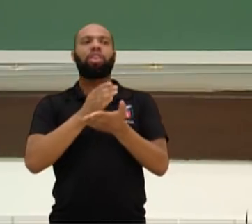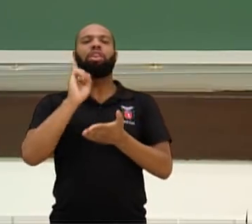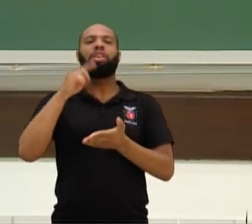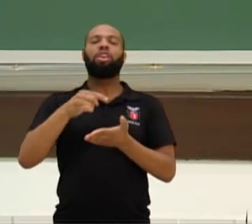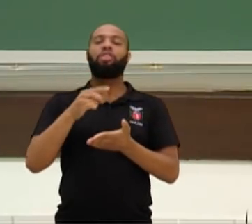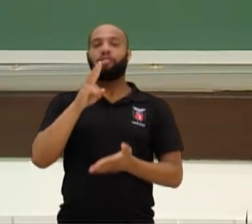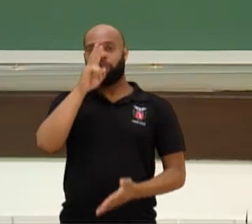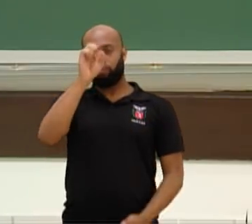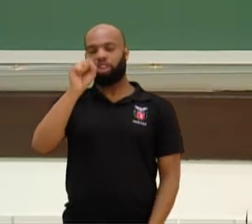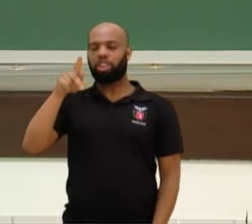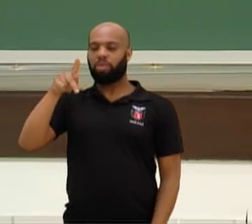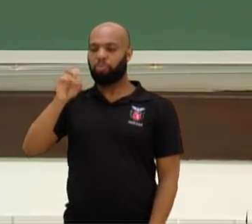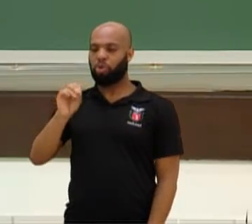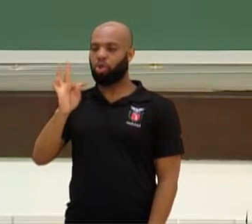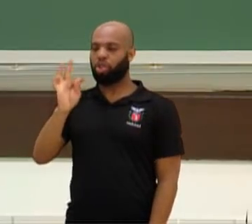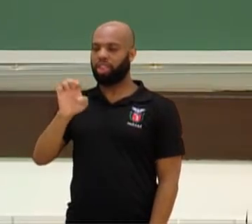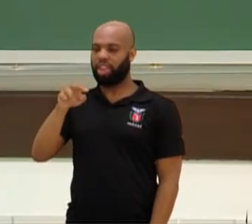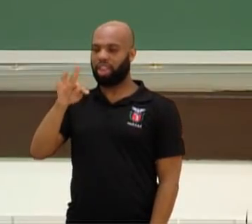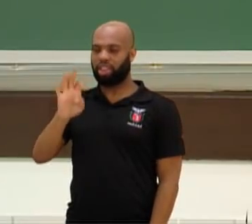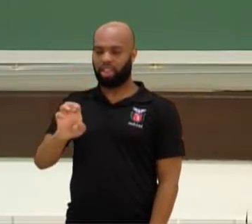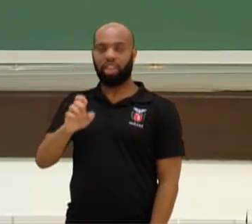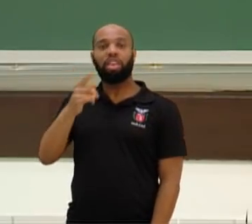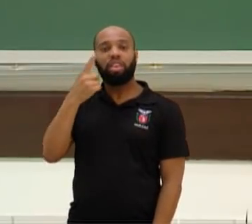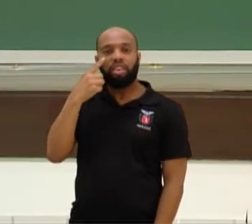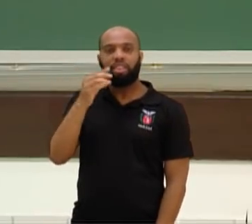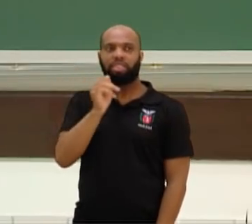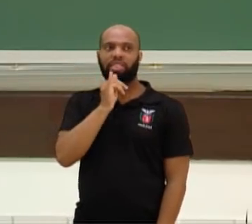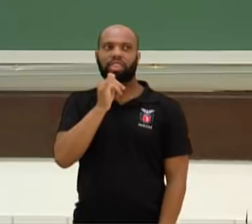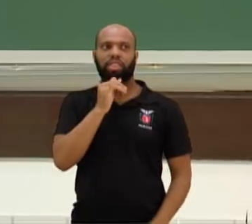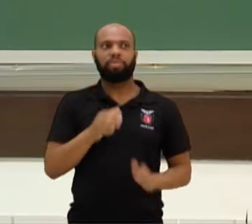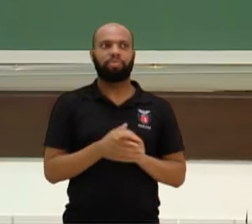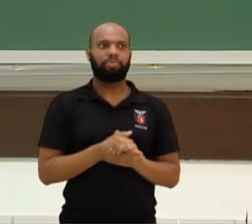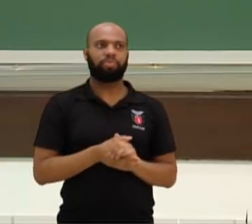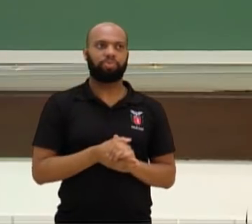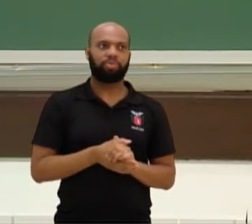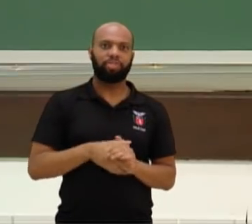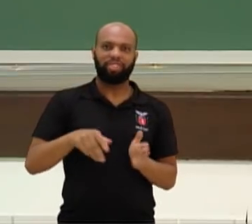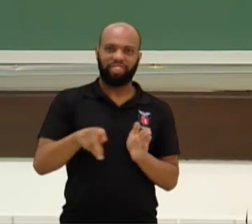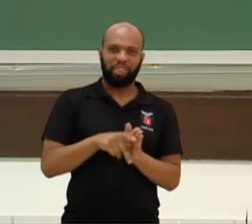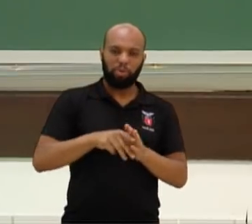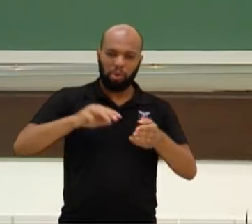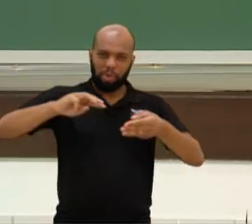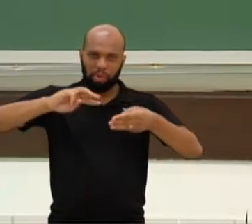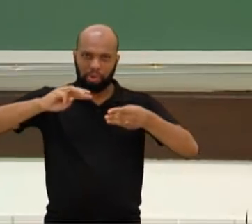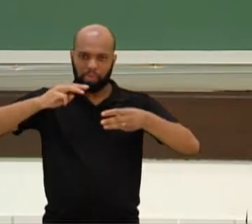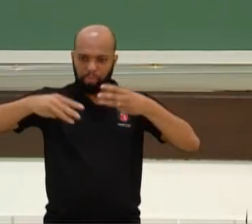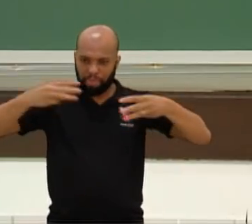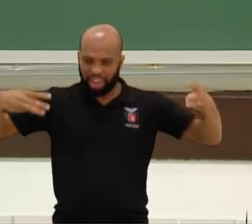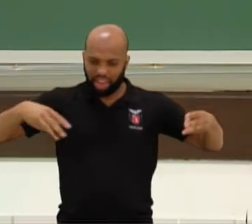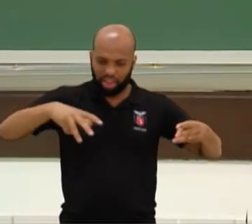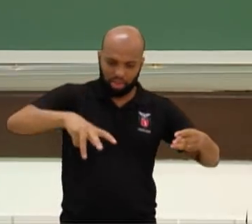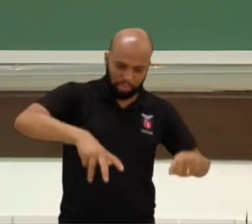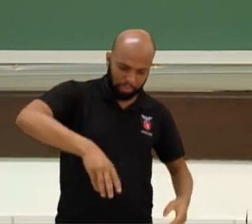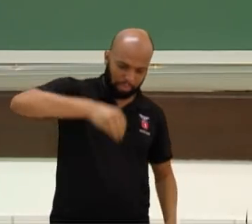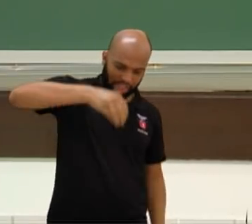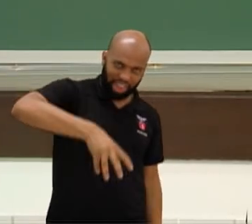força potente. Então, olha o meu exemplo aqui. Pegador de macarrão lá de casa. Olha aqui. Nós